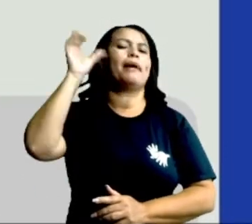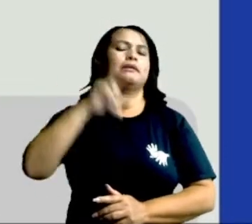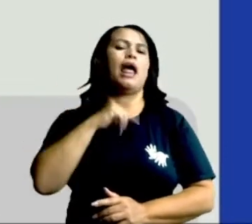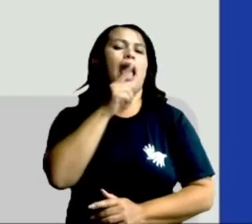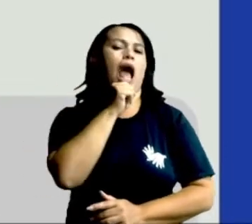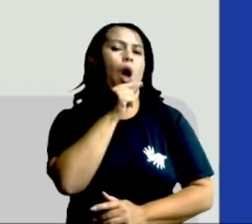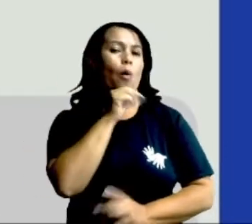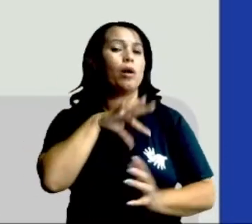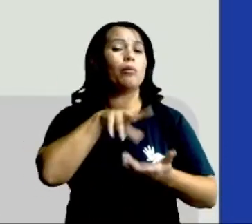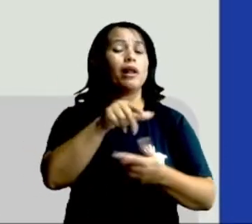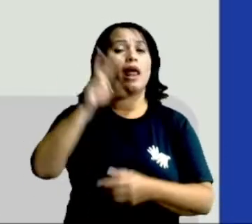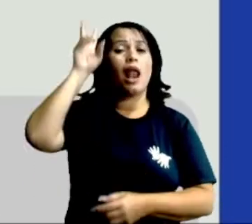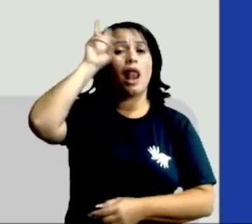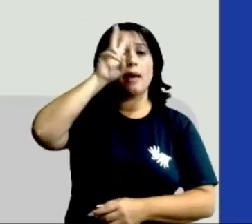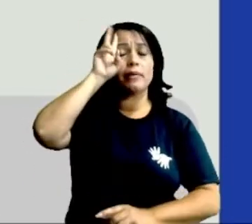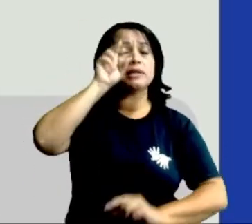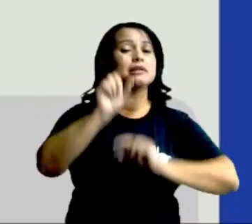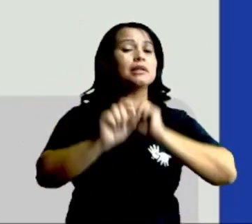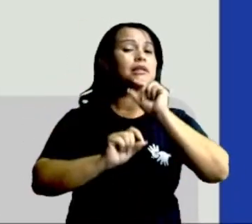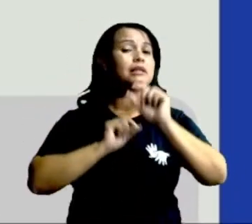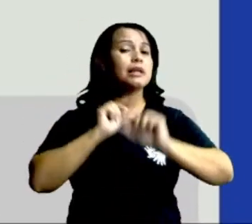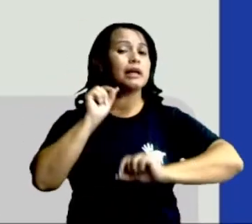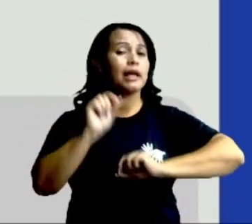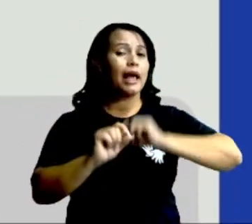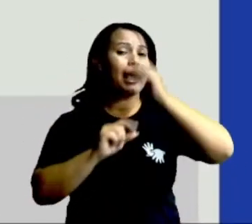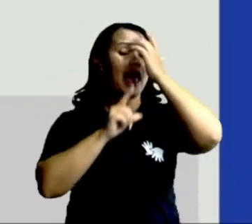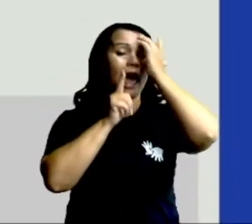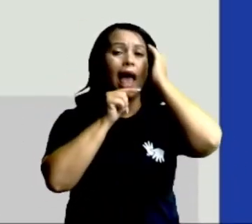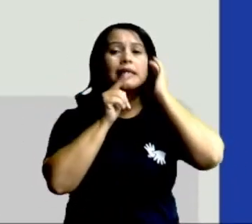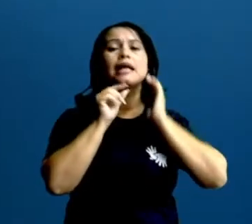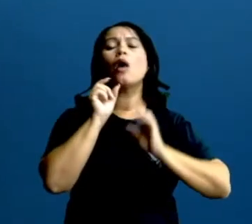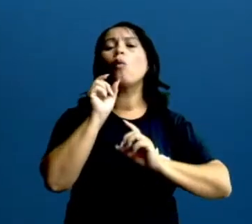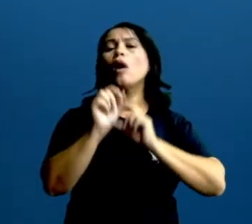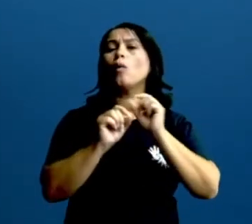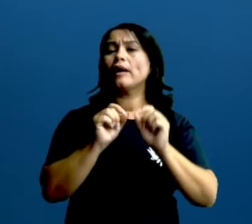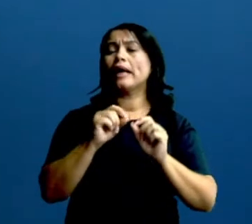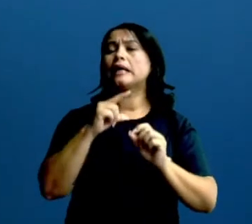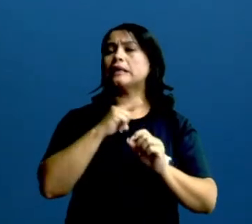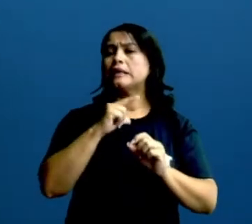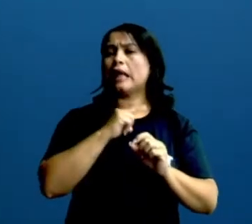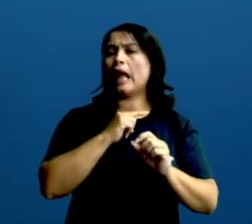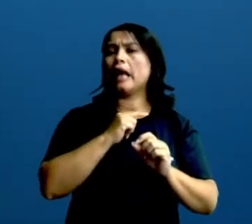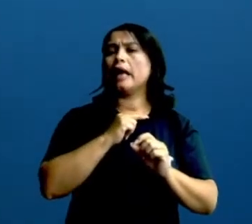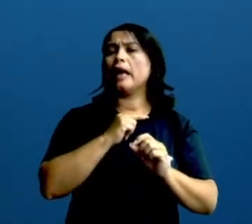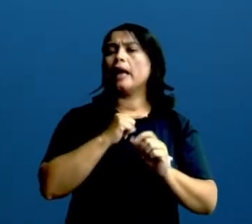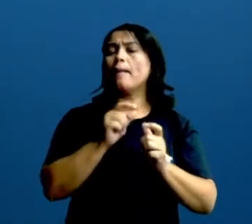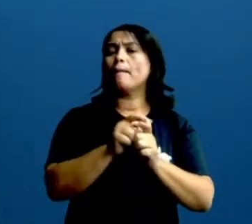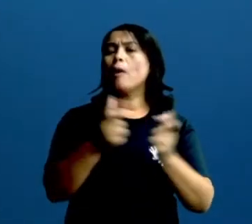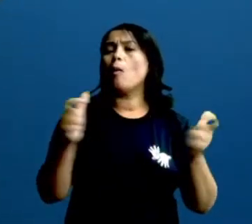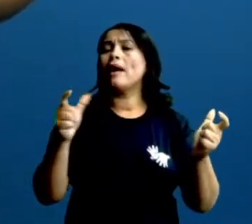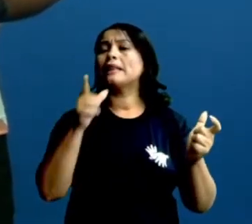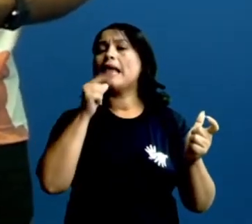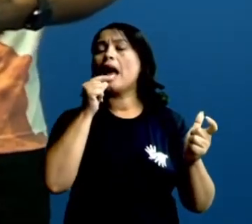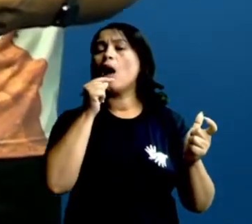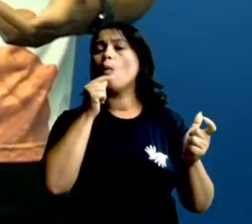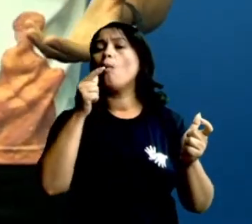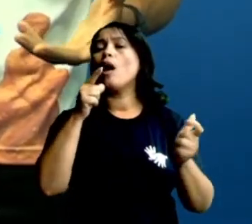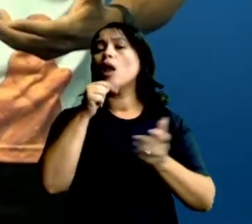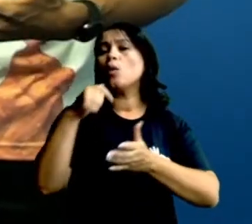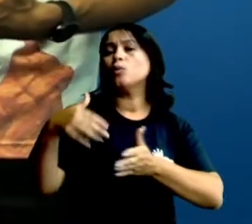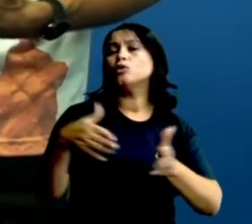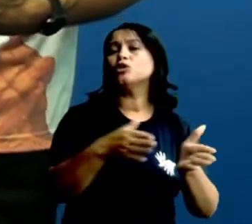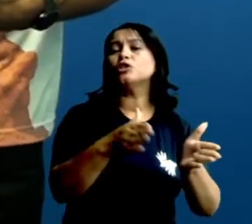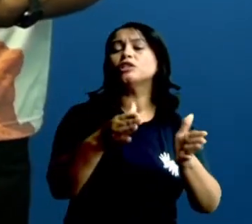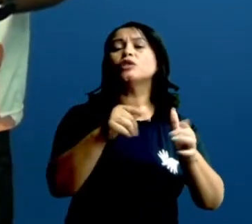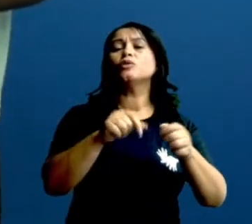por água. Agora, lembrem-se, né, que essa água, a maior parte dessa água está onde? Nos rios, nos